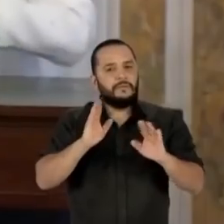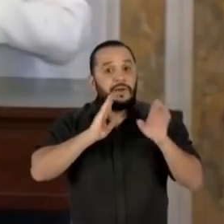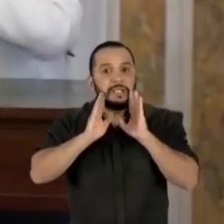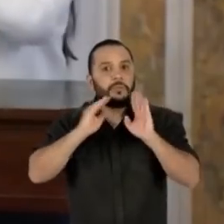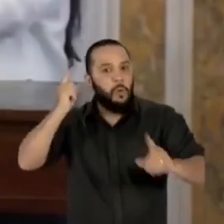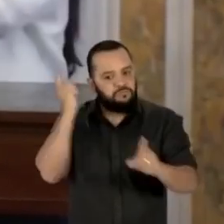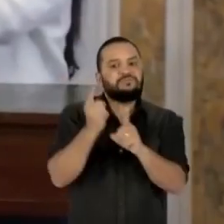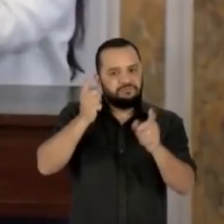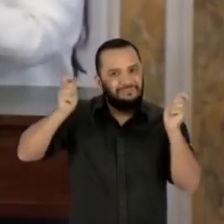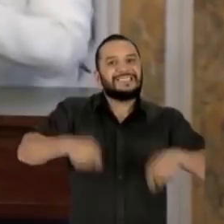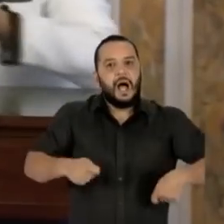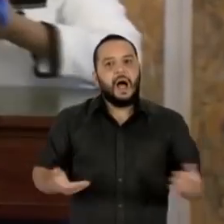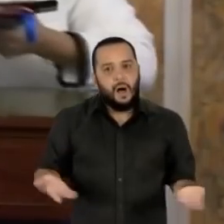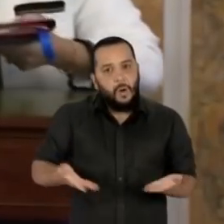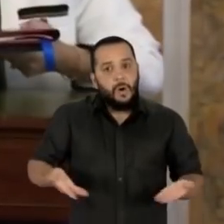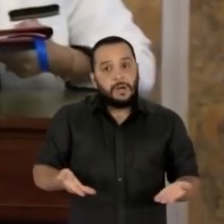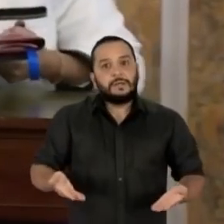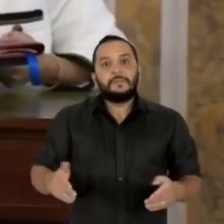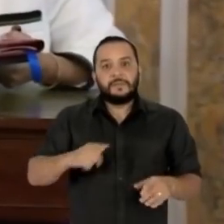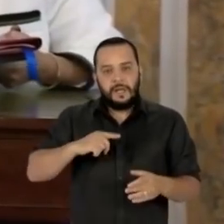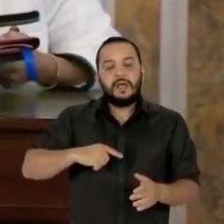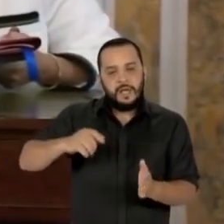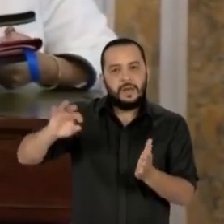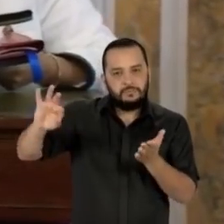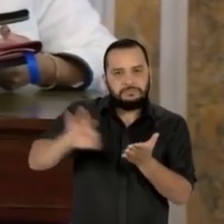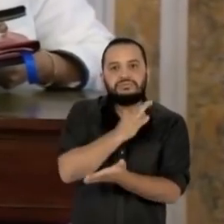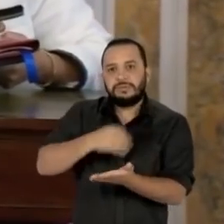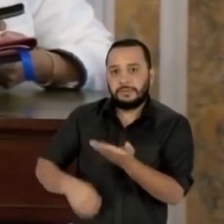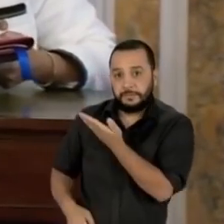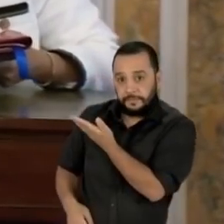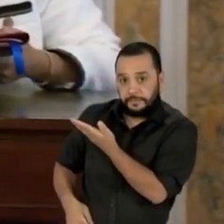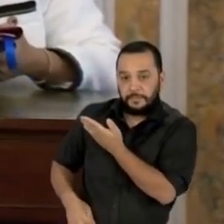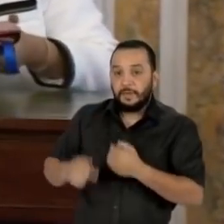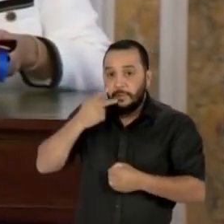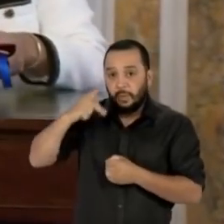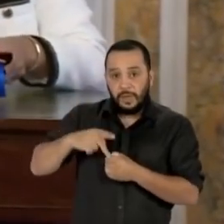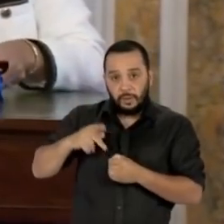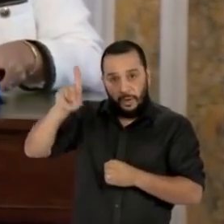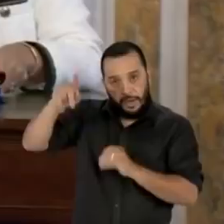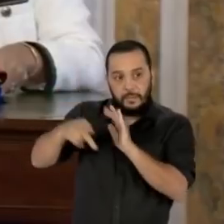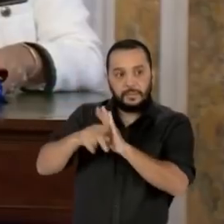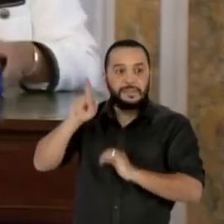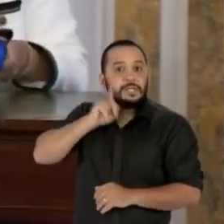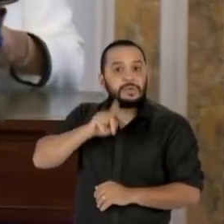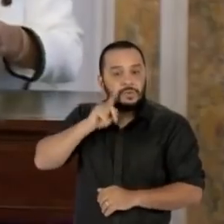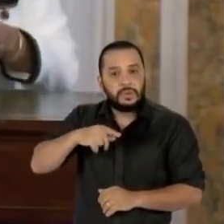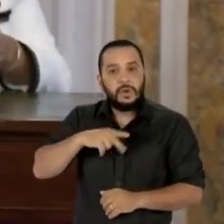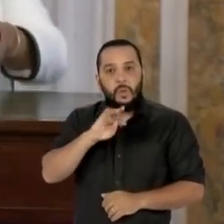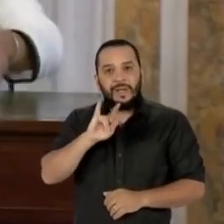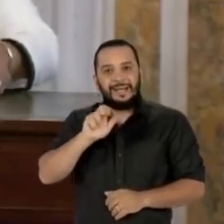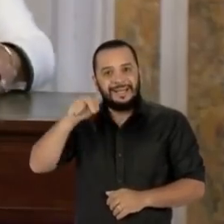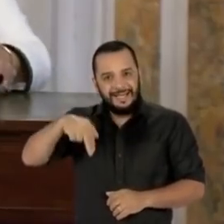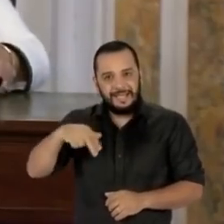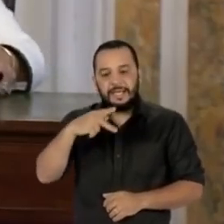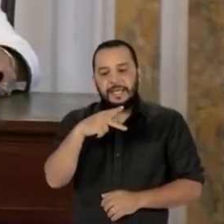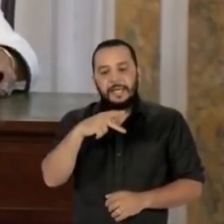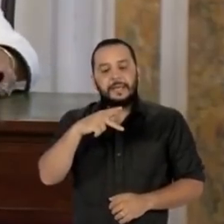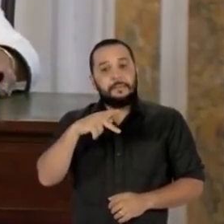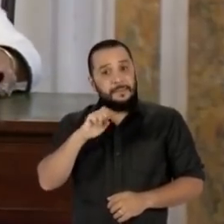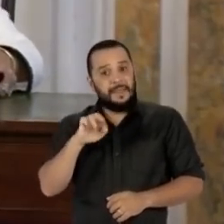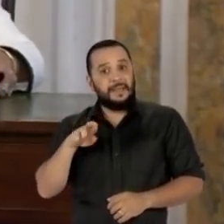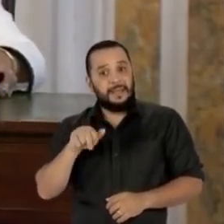o acordo foi assinado por william bonner procurador-geral dos estados unidos e claire pátio